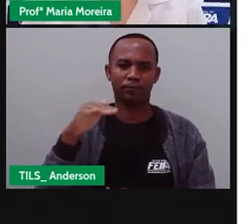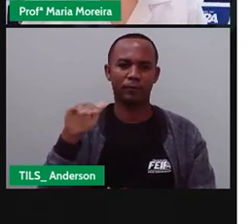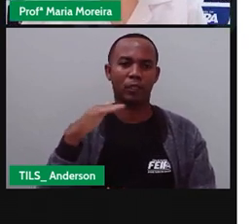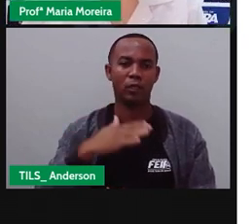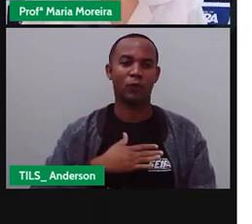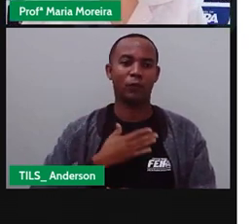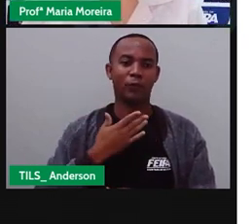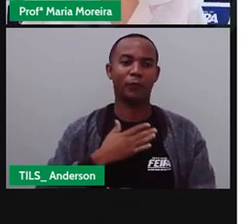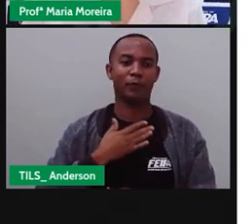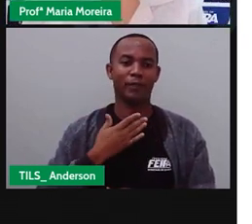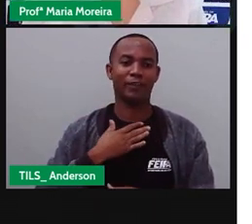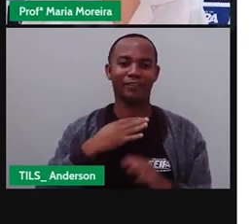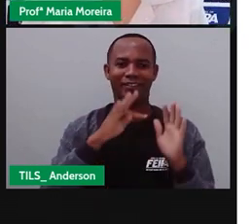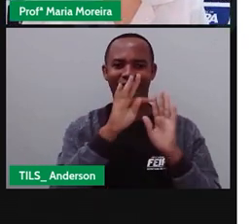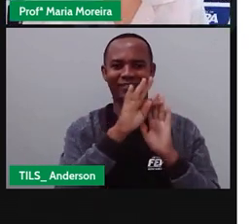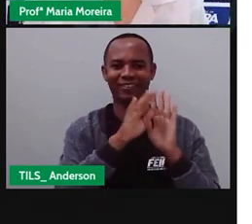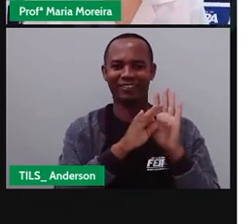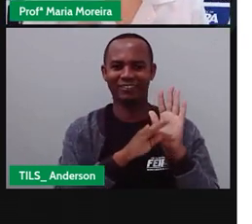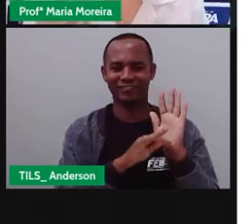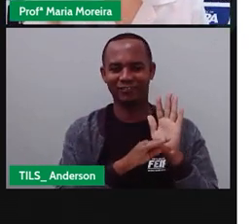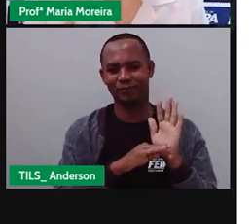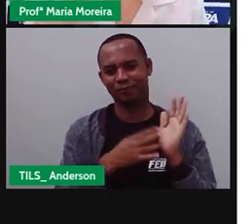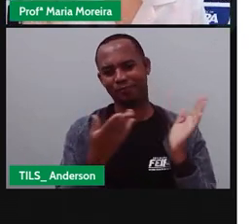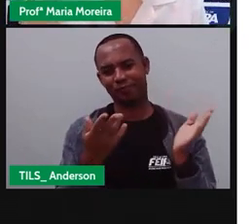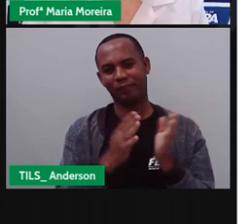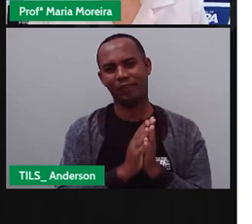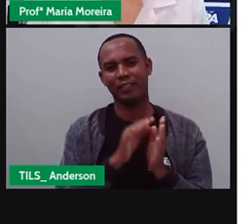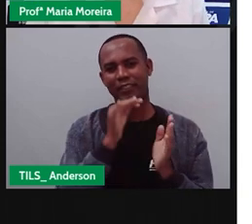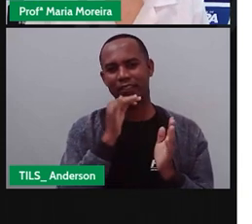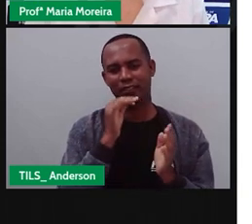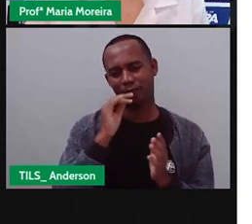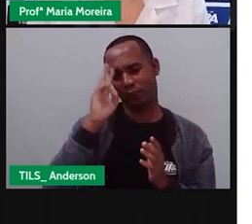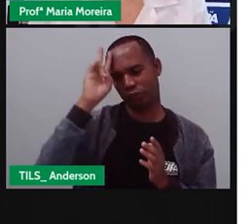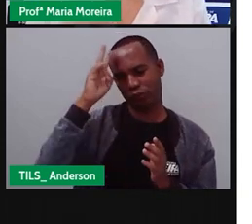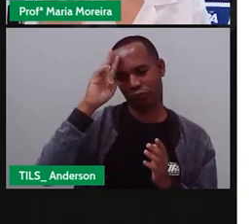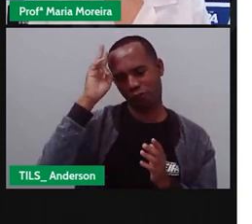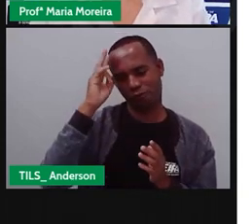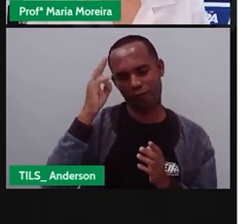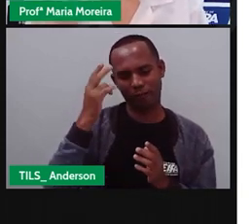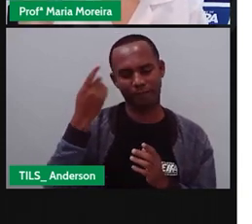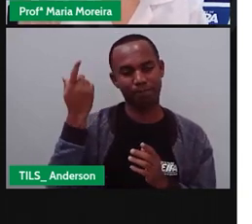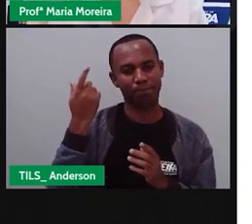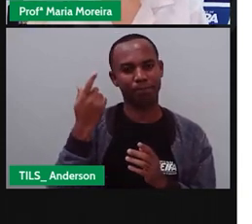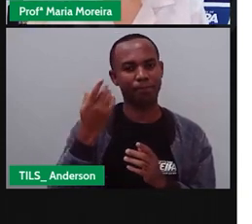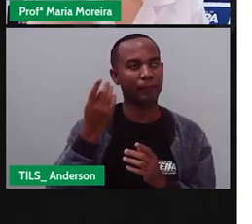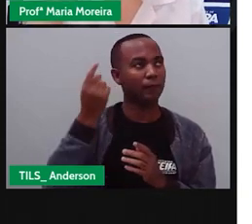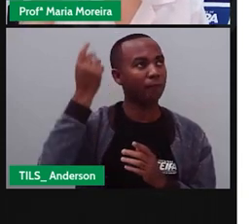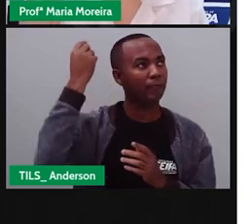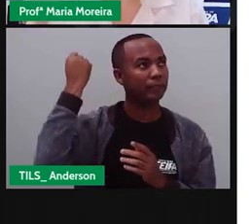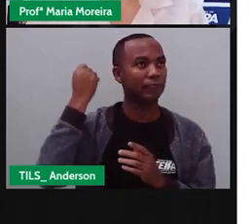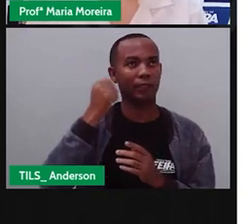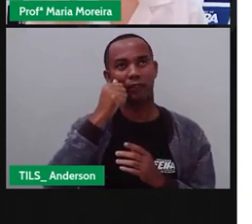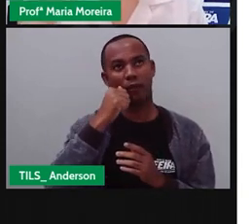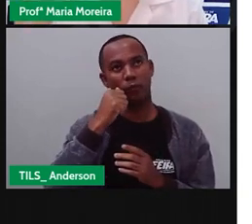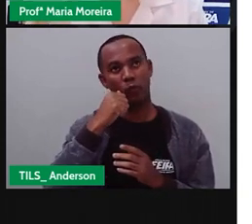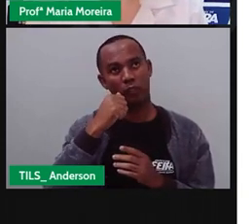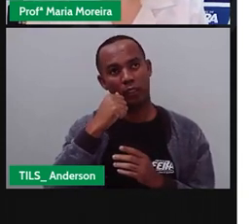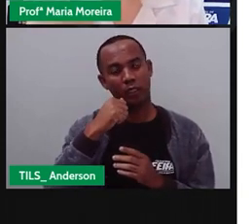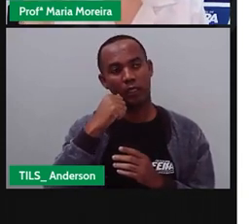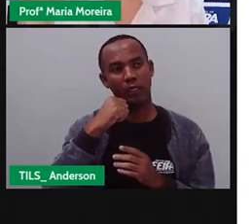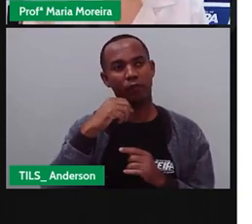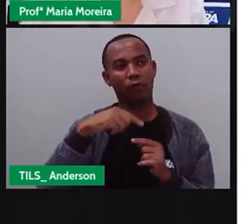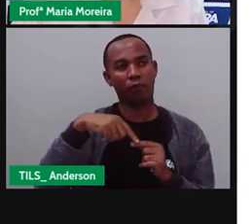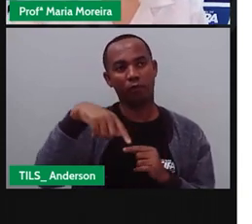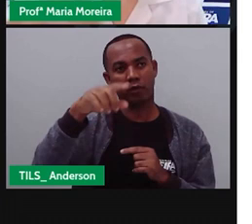surpresa que você tem dentro do seu texto. Então, se eu digo, ah, eu vou contar a história aqui da Chapeuzinho. Era uma vez uma menina que saiu para